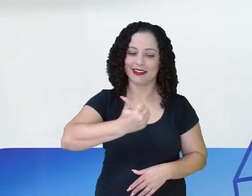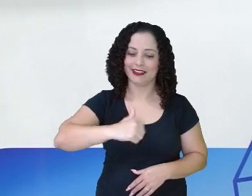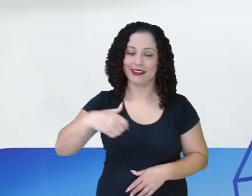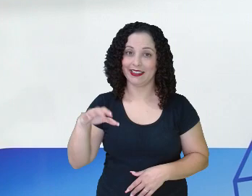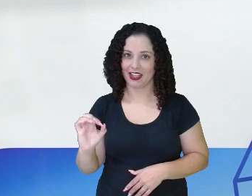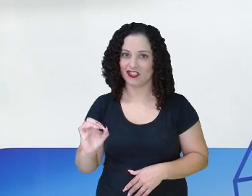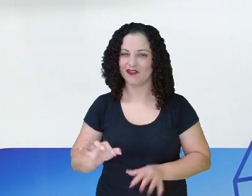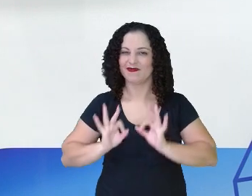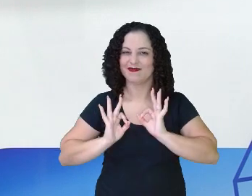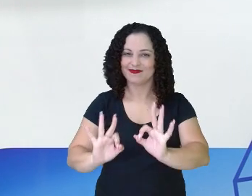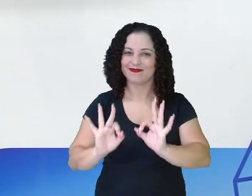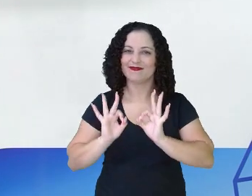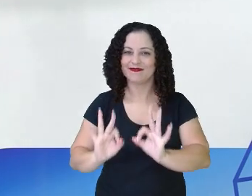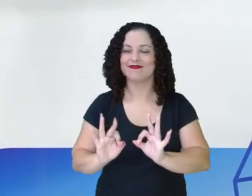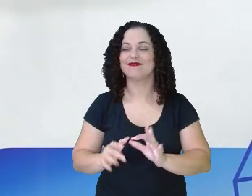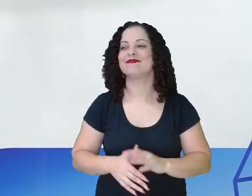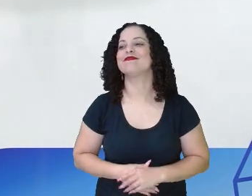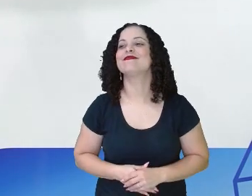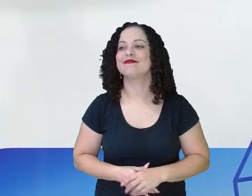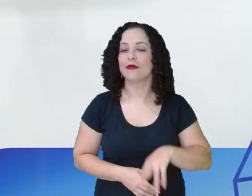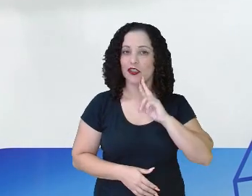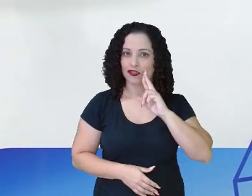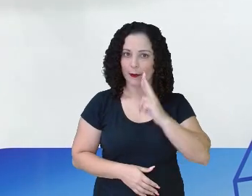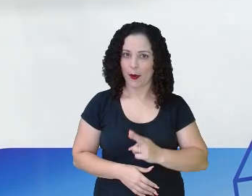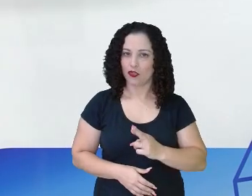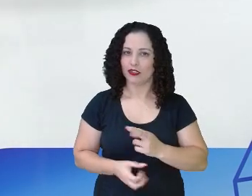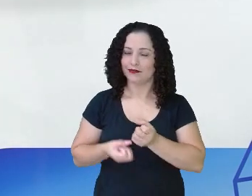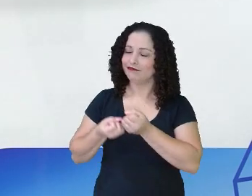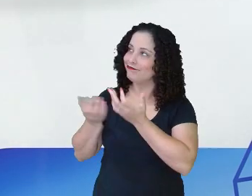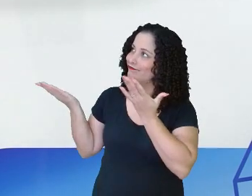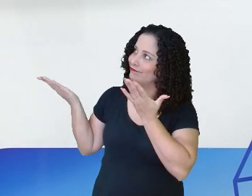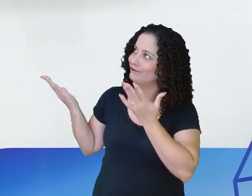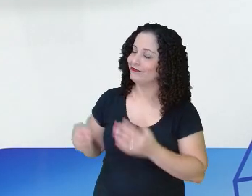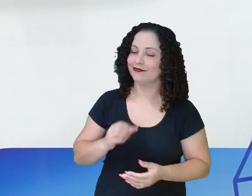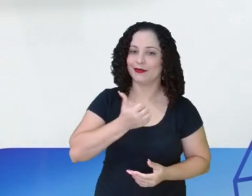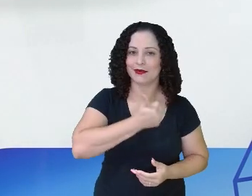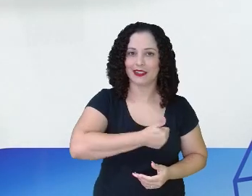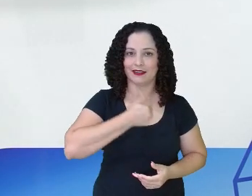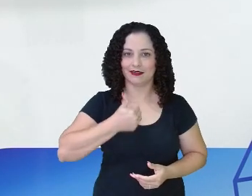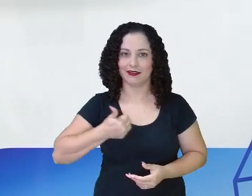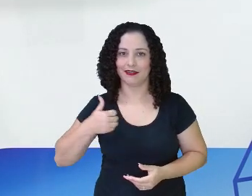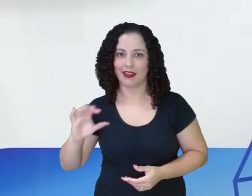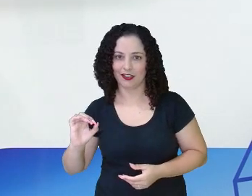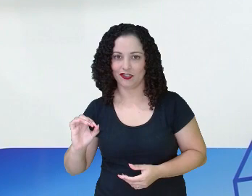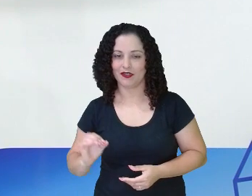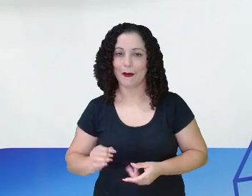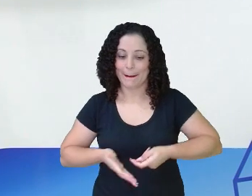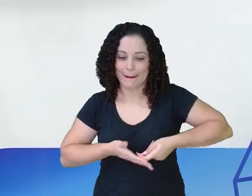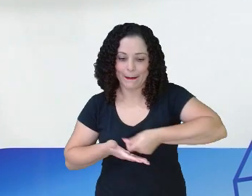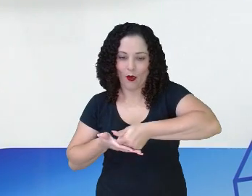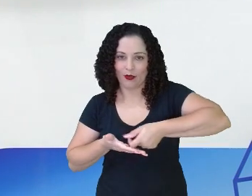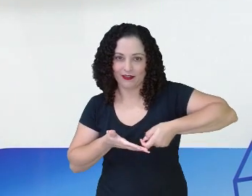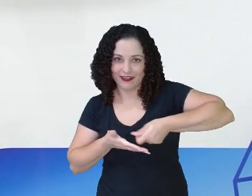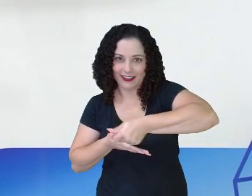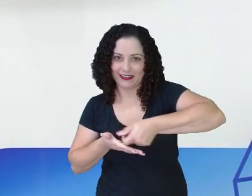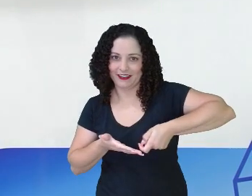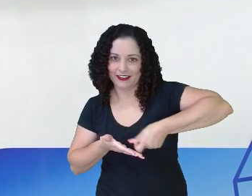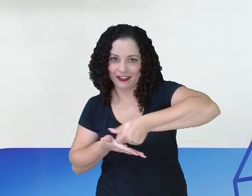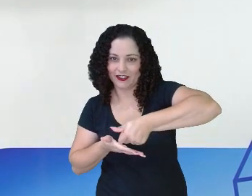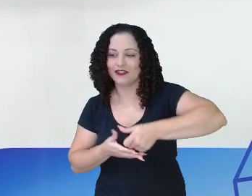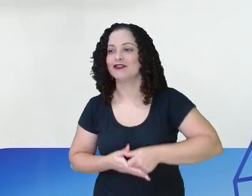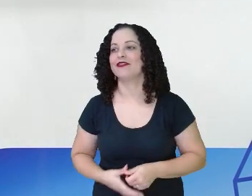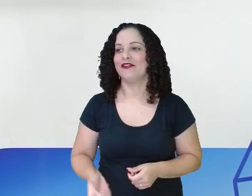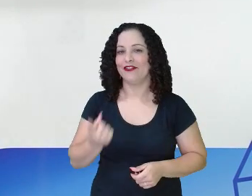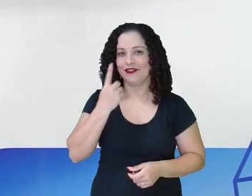estão profissionais. A resposta, claro, é 110 bolinhas de gude. Olha